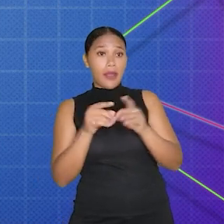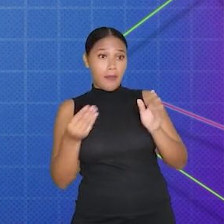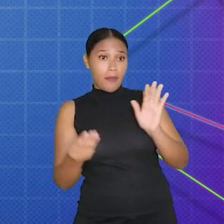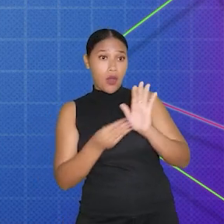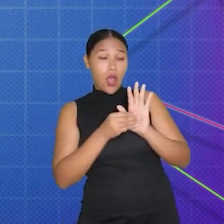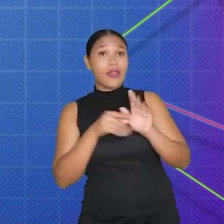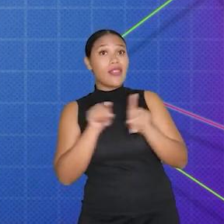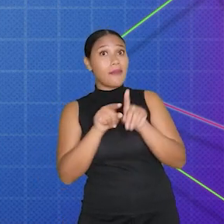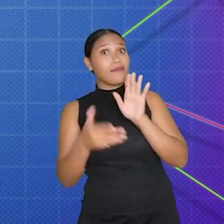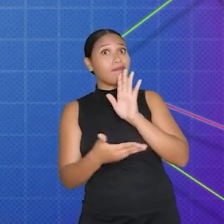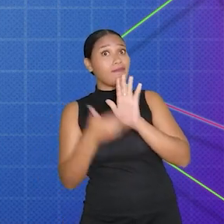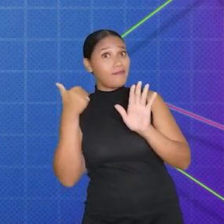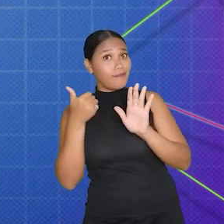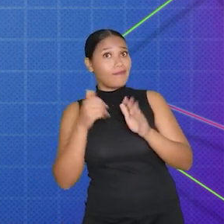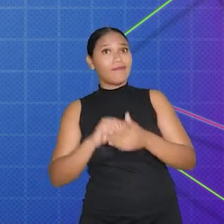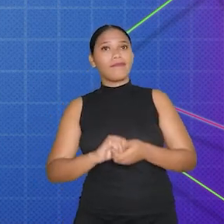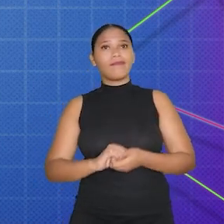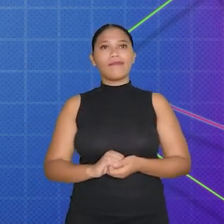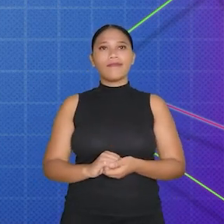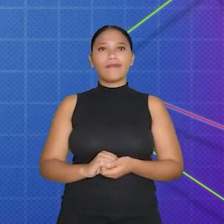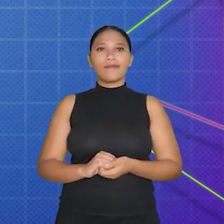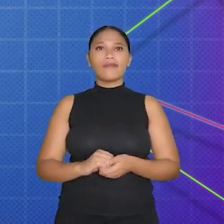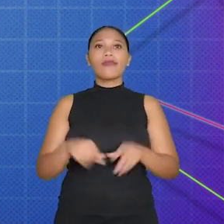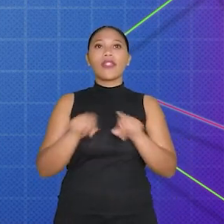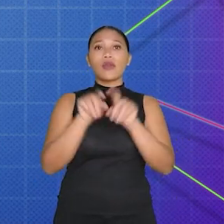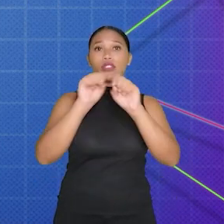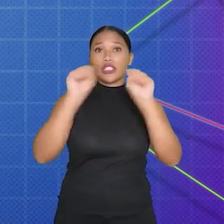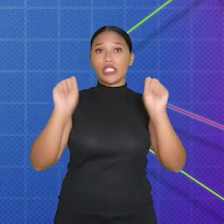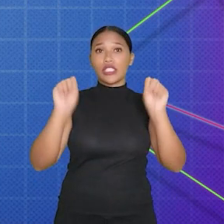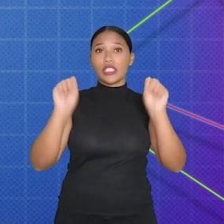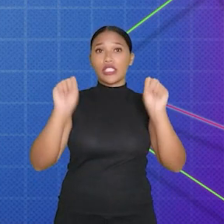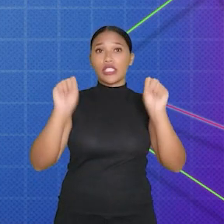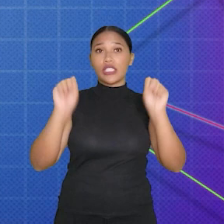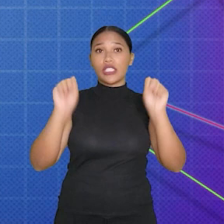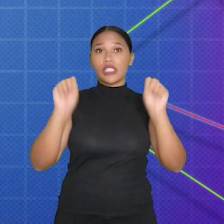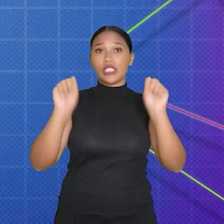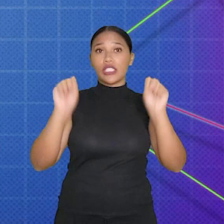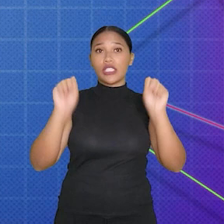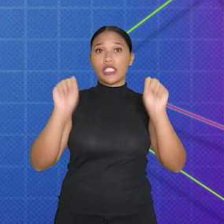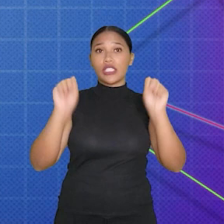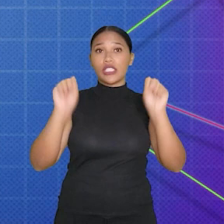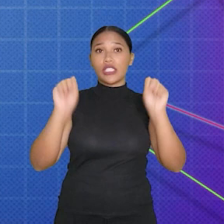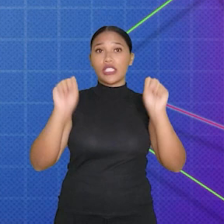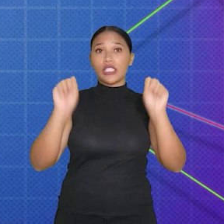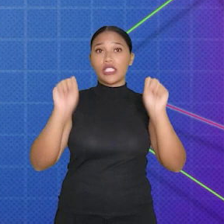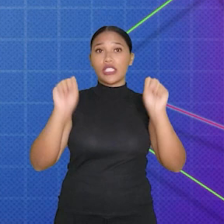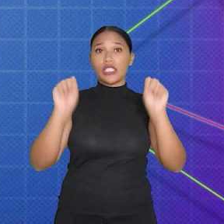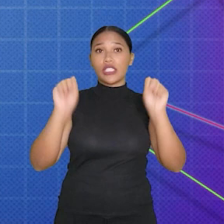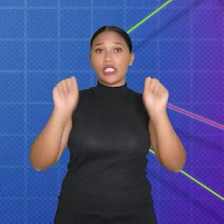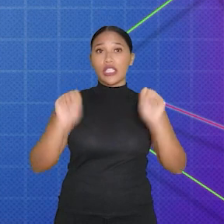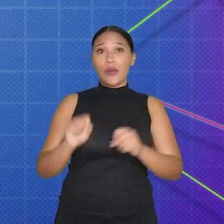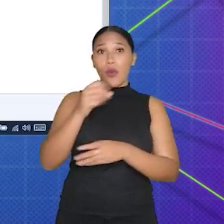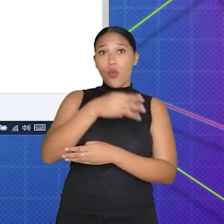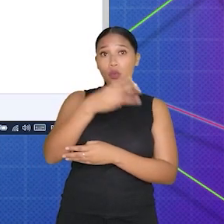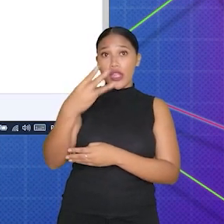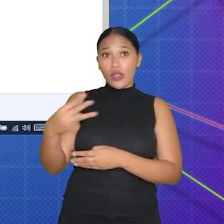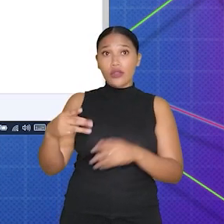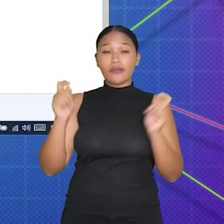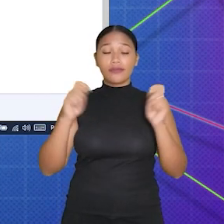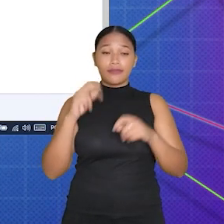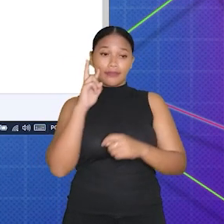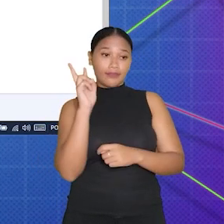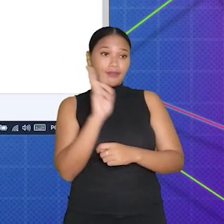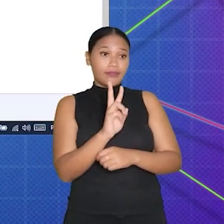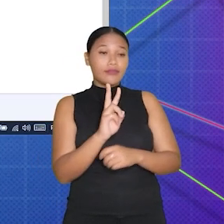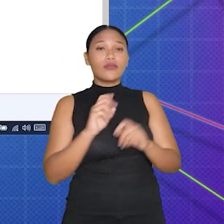programas, instalação e até remoção além dos setups. Compartilhamento de tela. A professora vai descrever o passo a passo. No sistema